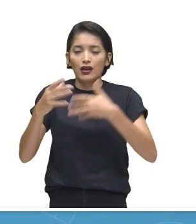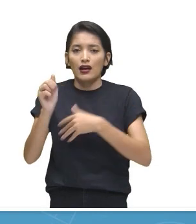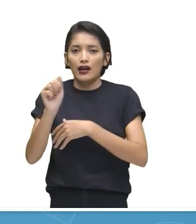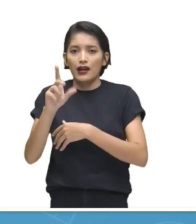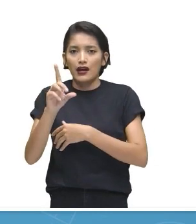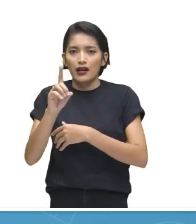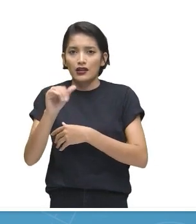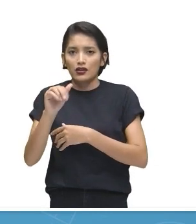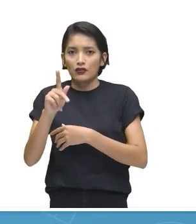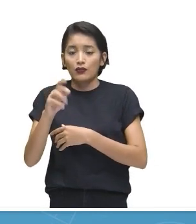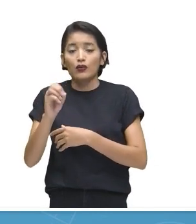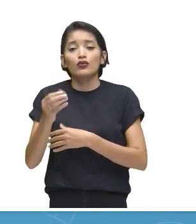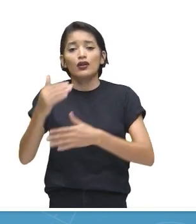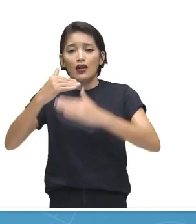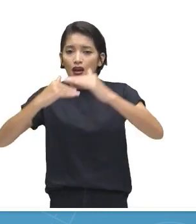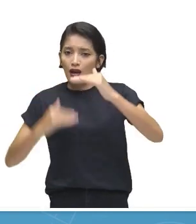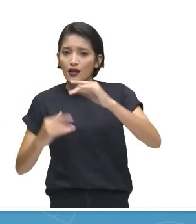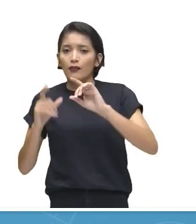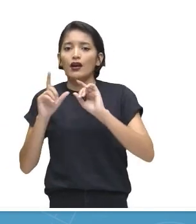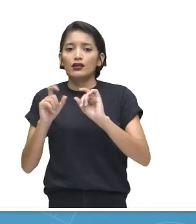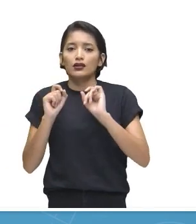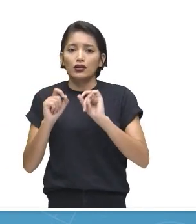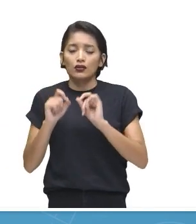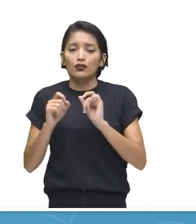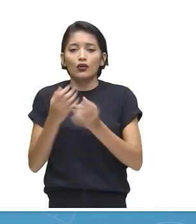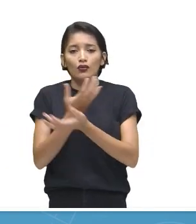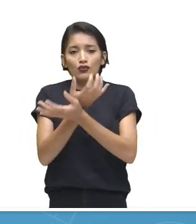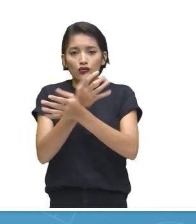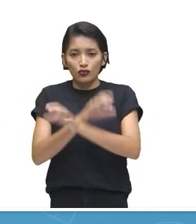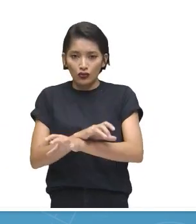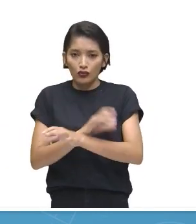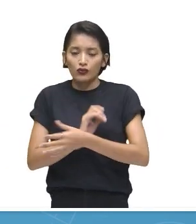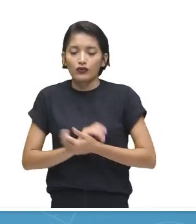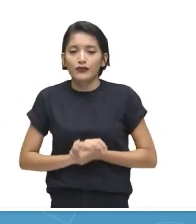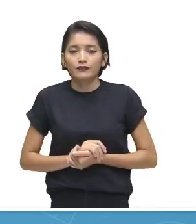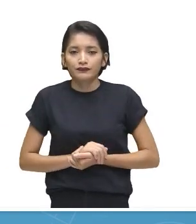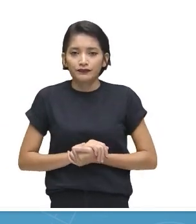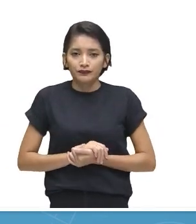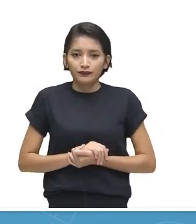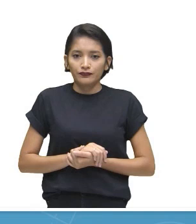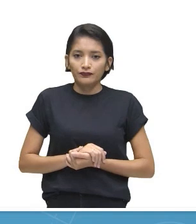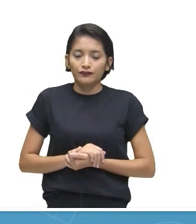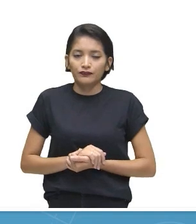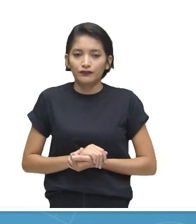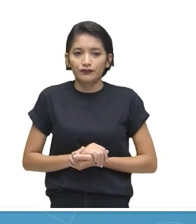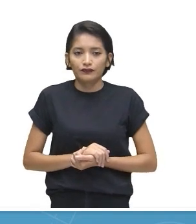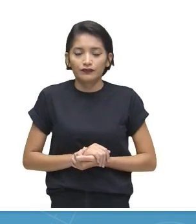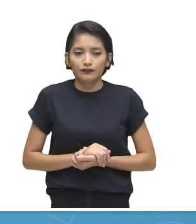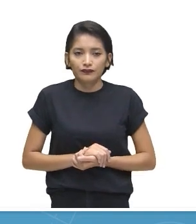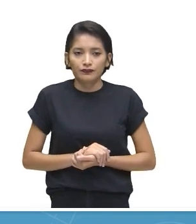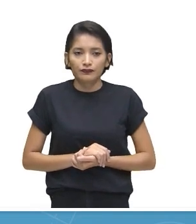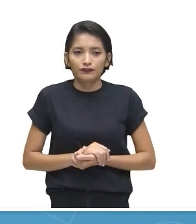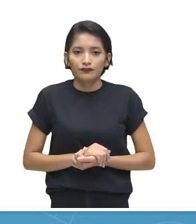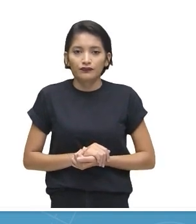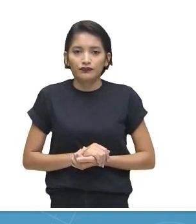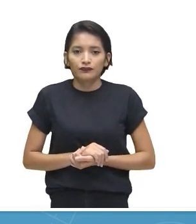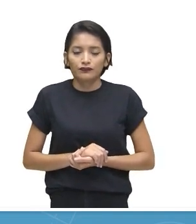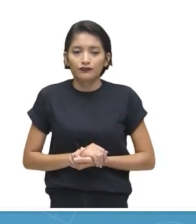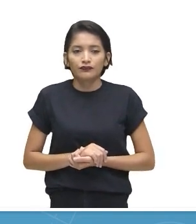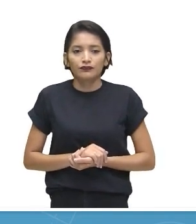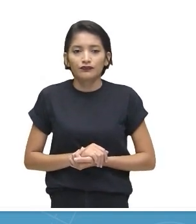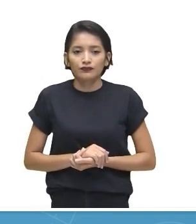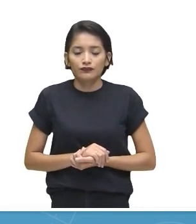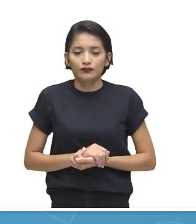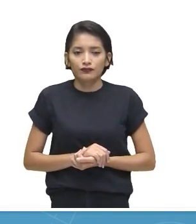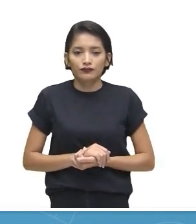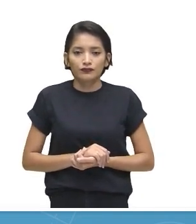o tecido muscular. Então, entre a pele e os músculos, a gente vai ter essa camada de gordura que a gente pôde